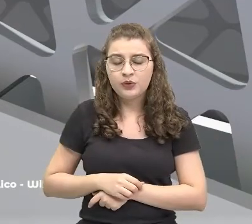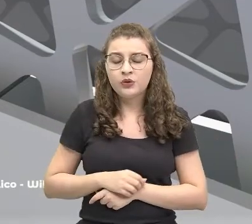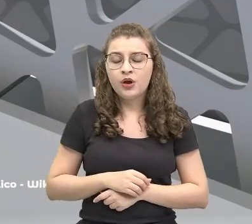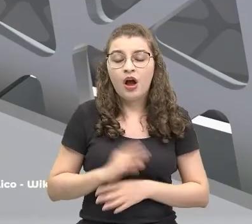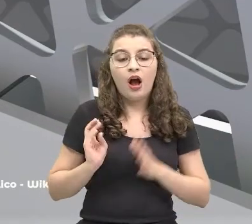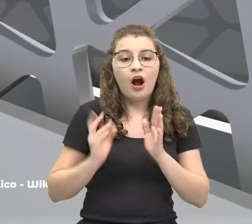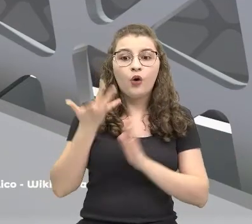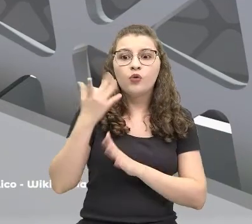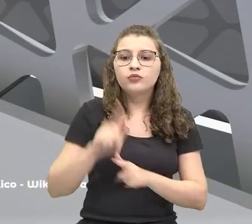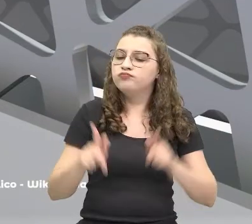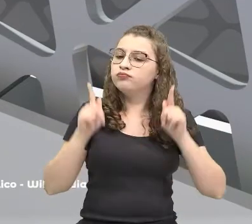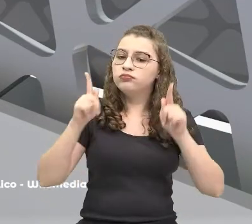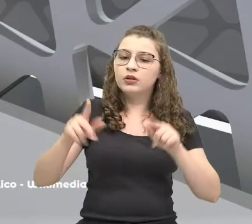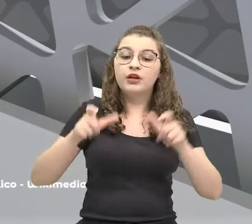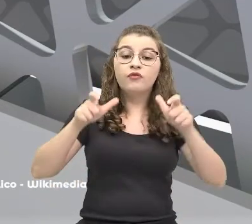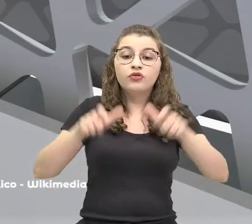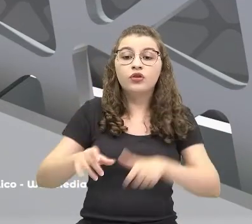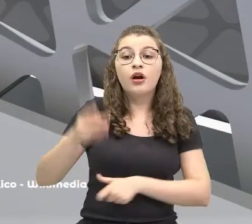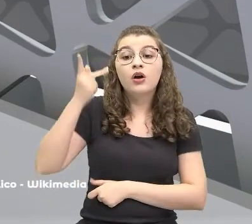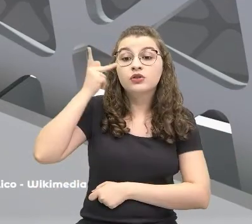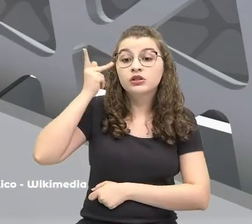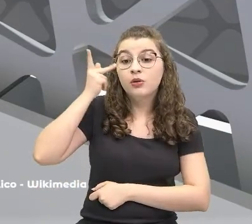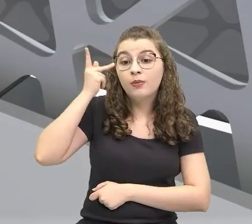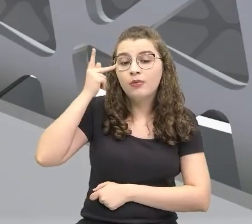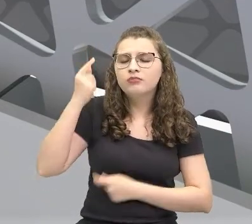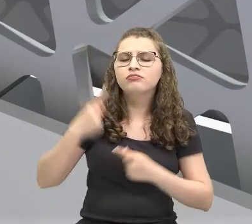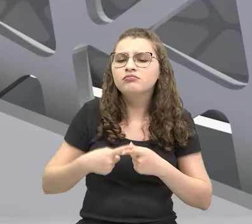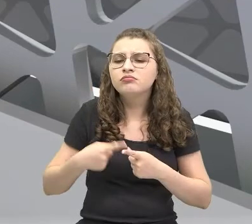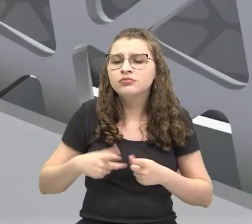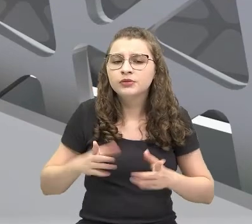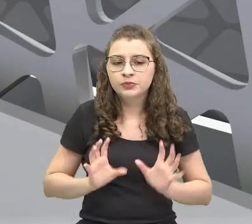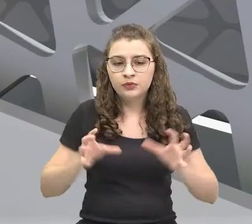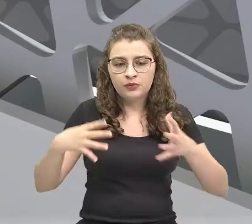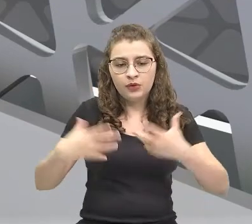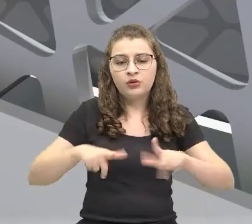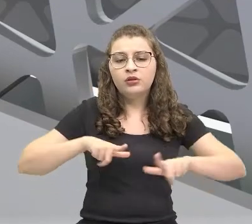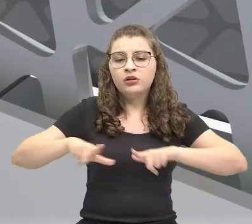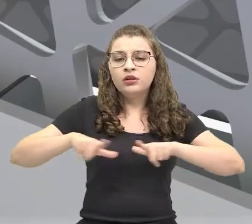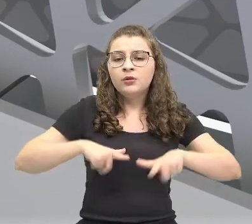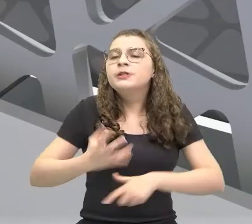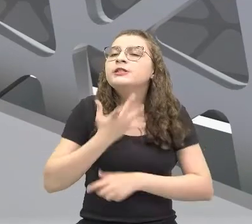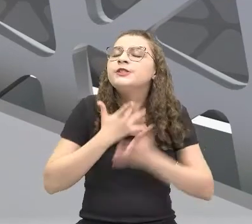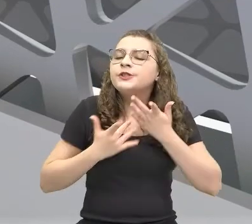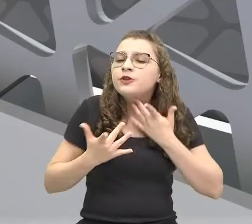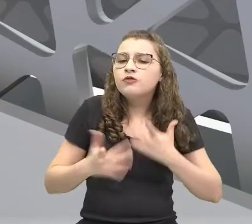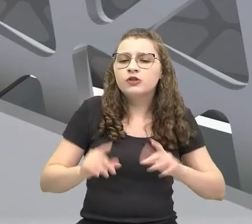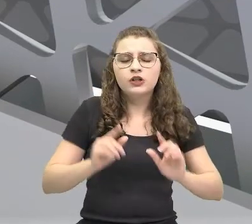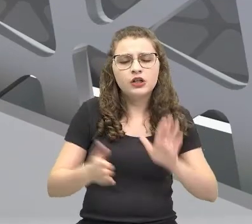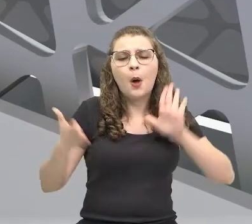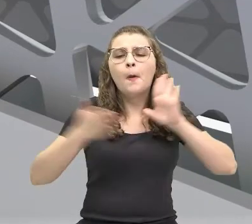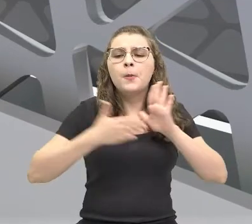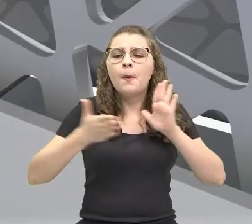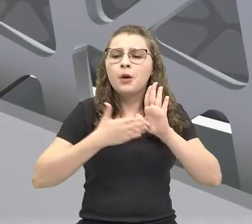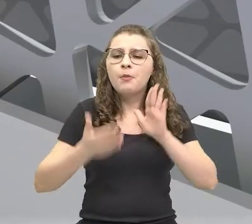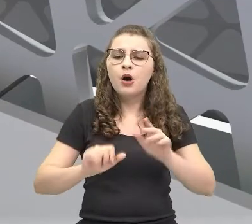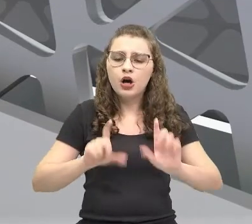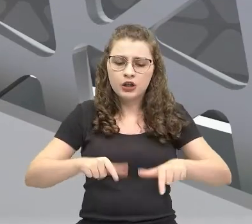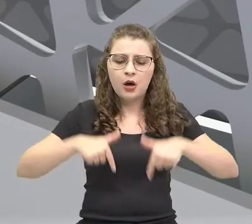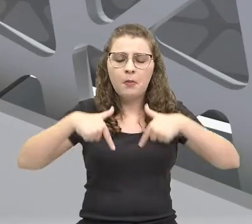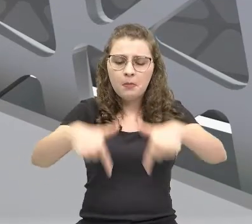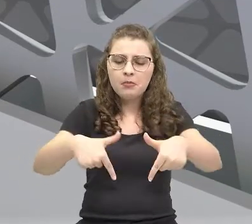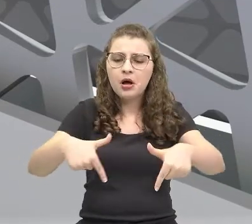greve operária em São Paulo. Por quê? Os operários vão reivindicar melhores condições de trabalho. Eles